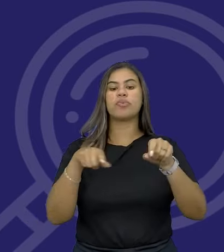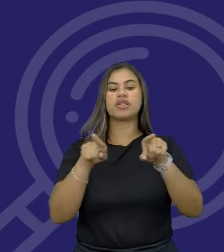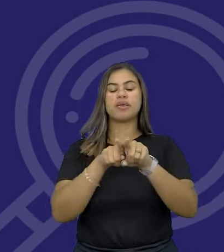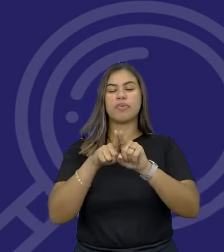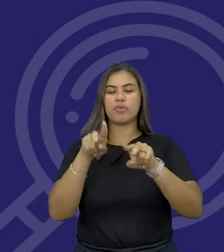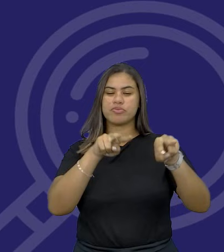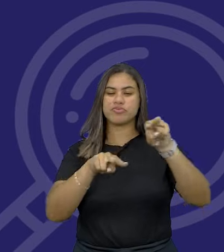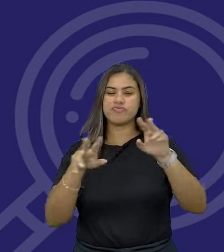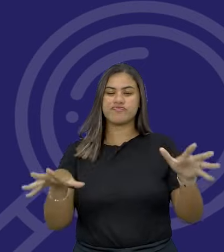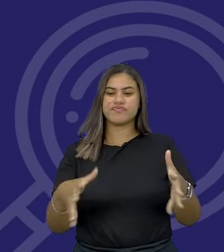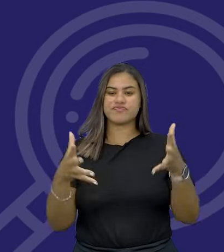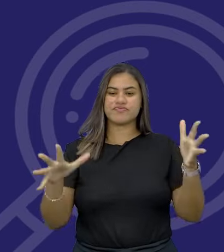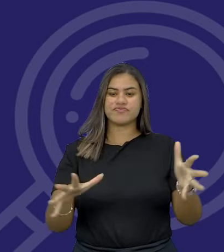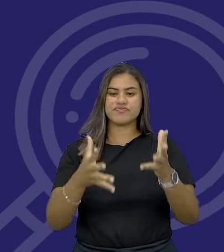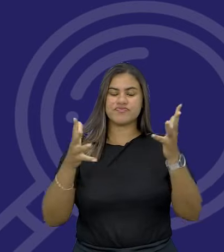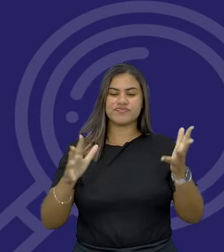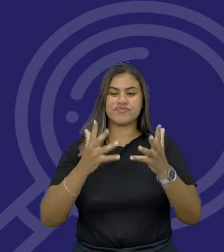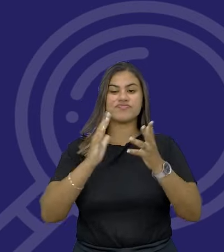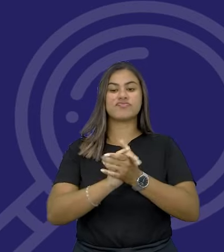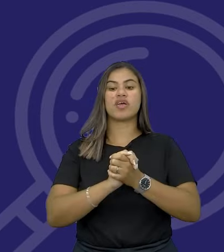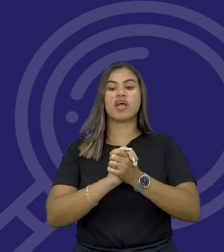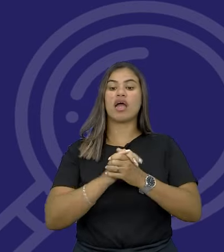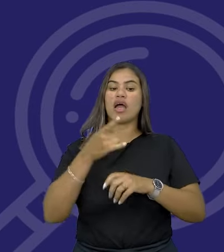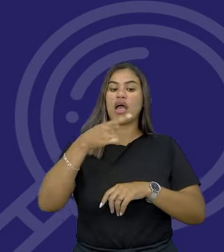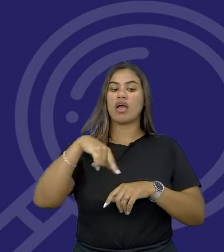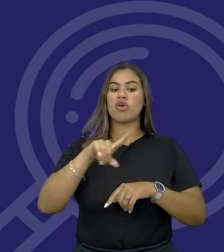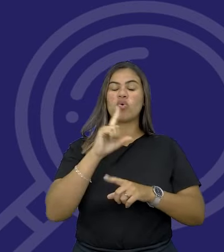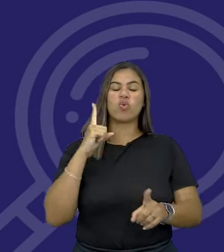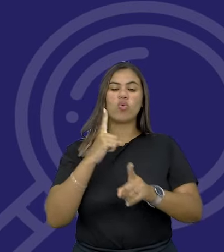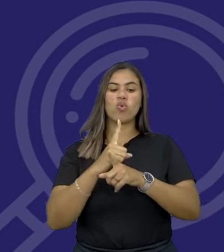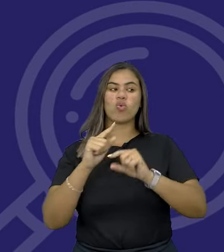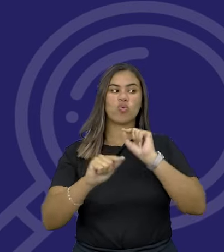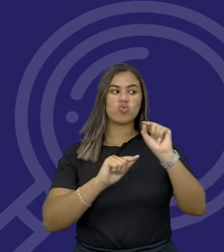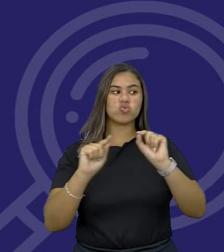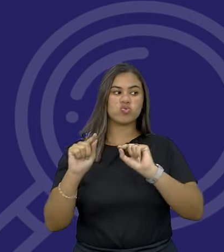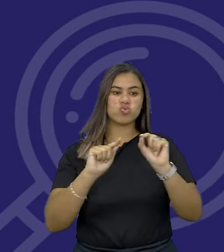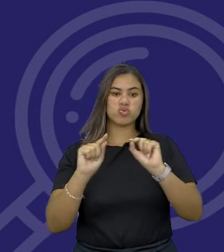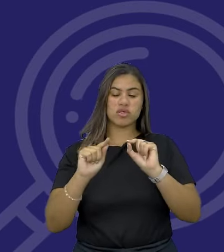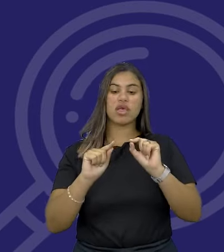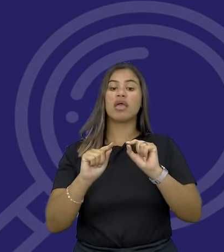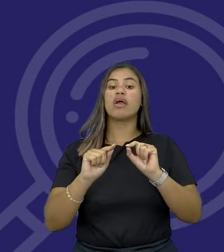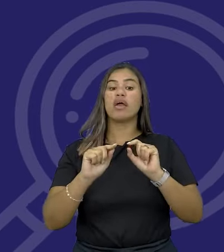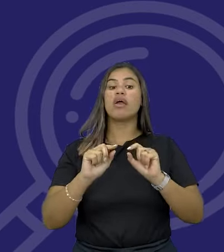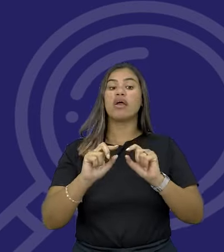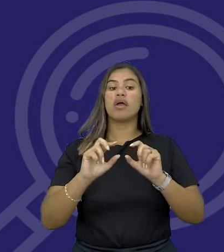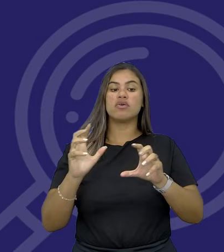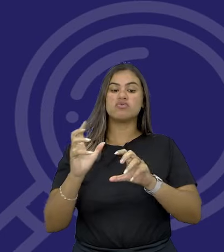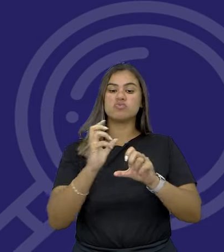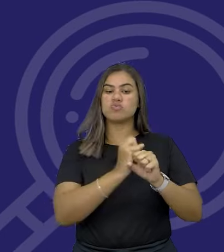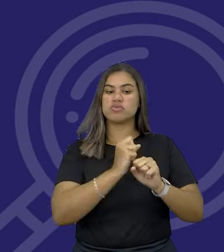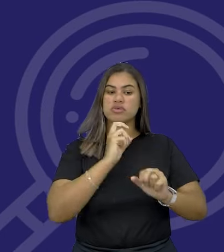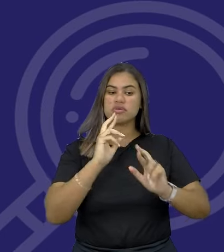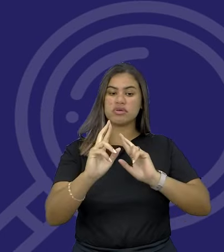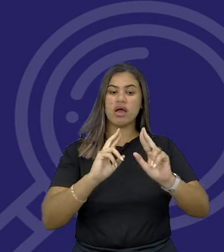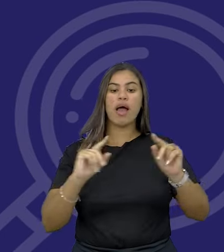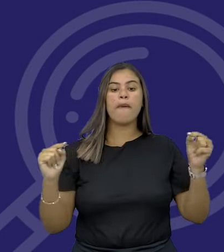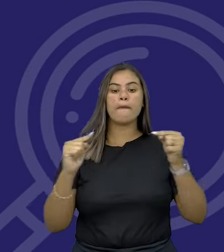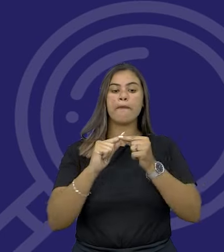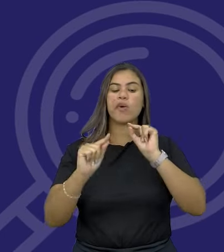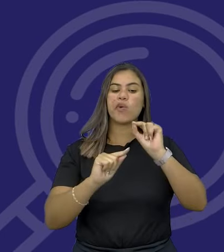incentivar. Então, aí a gente encontra, né, que é a resolução do problema entendida como